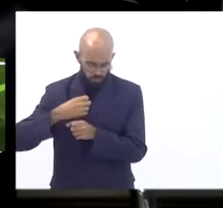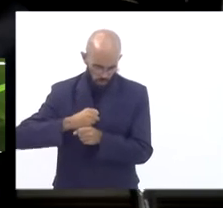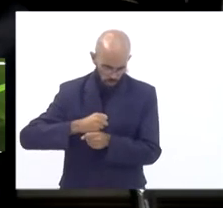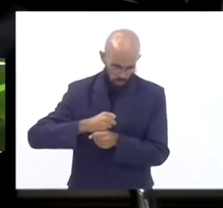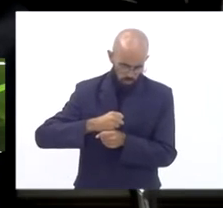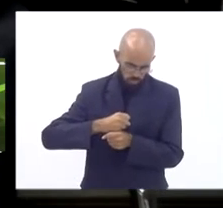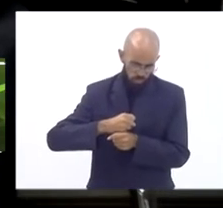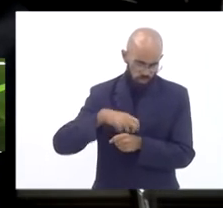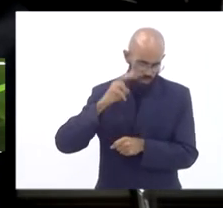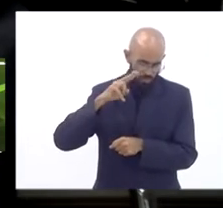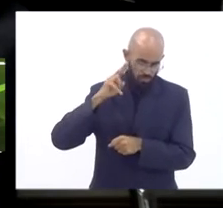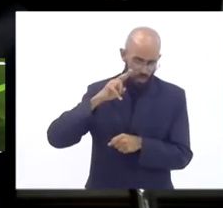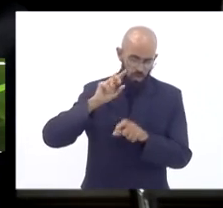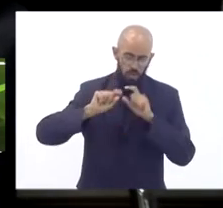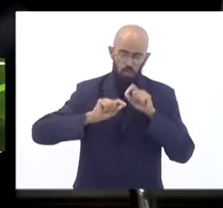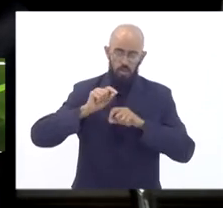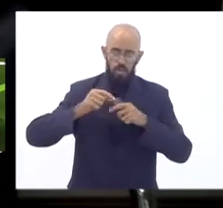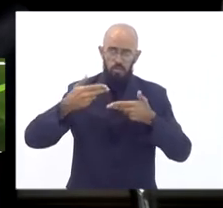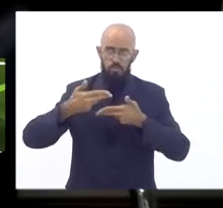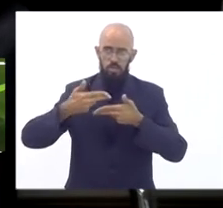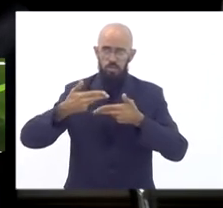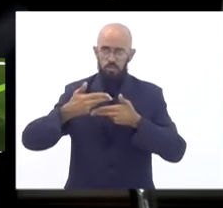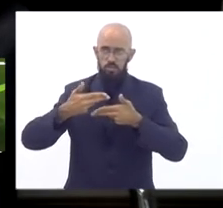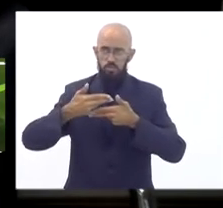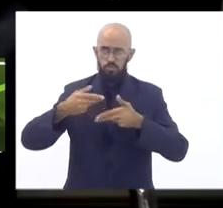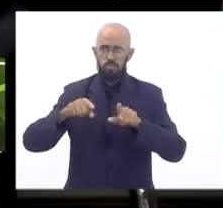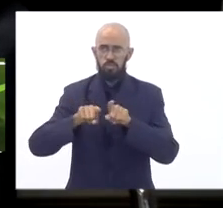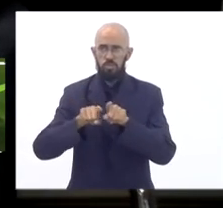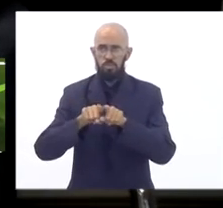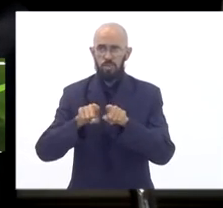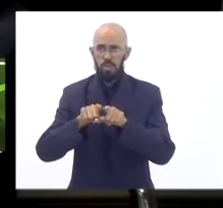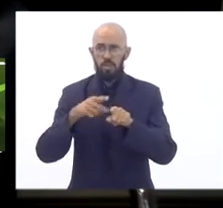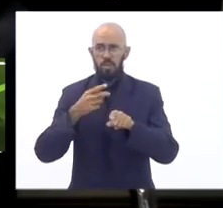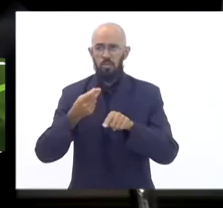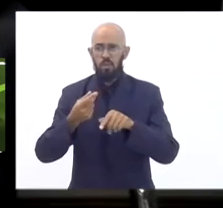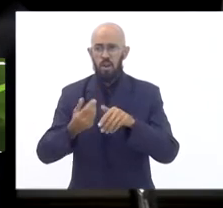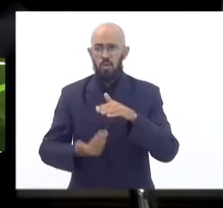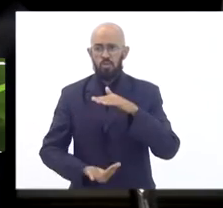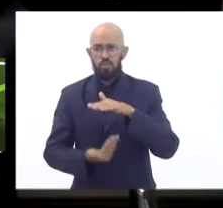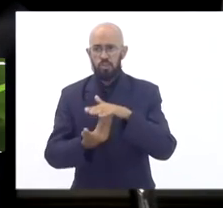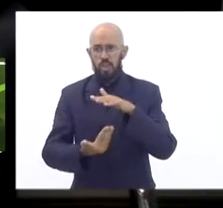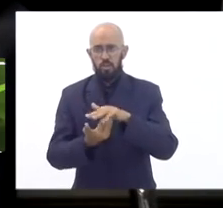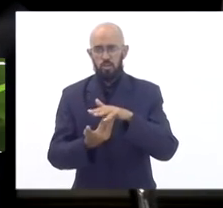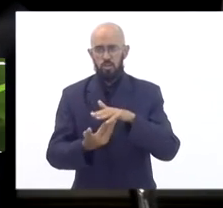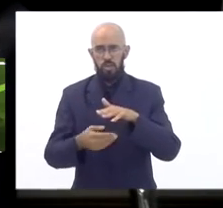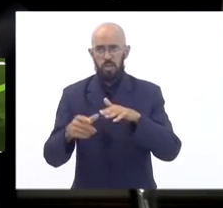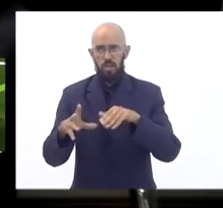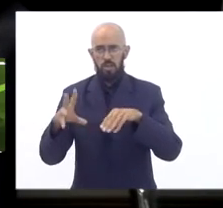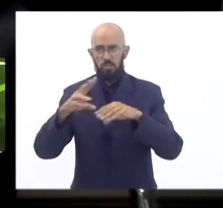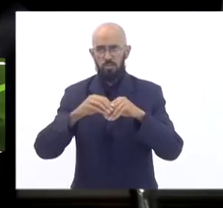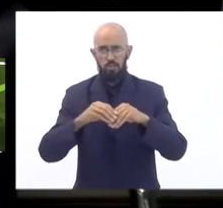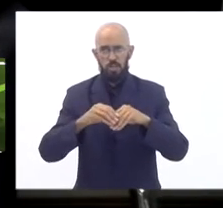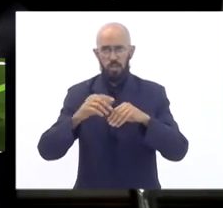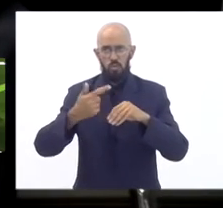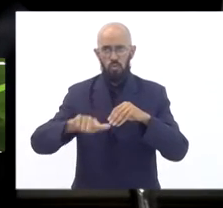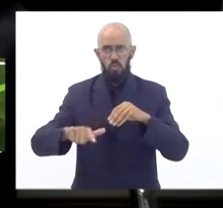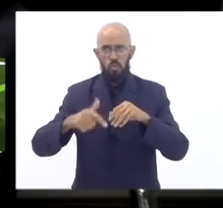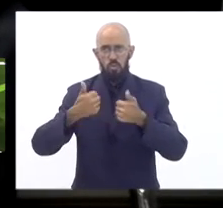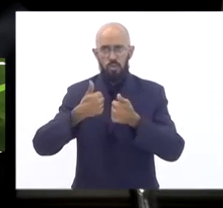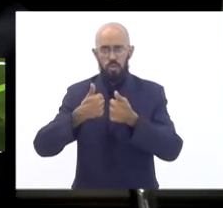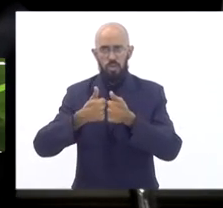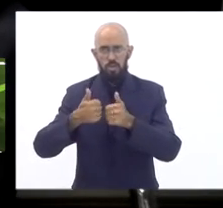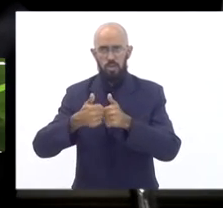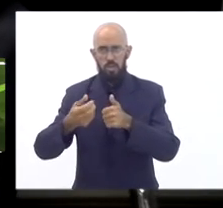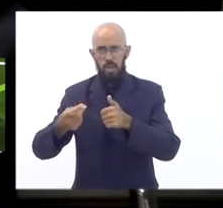que o bilhete único tem um valor de teto também, né? Então, ele é integrado à outra tarifa que o